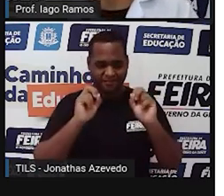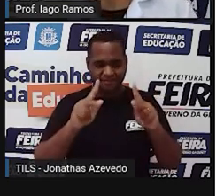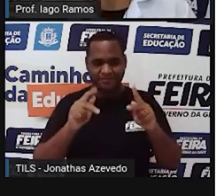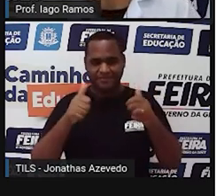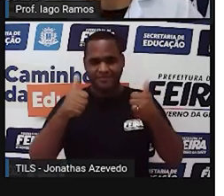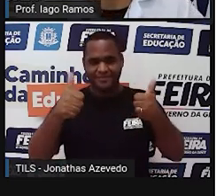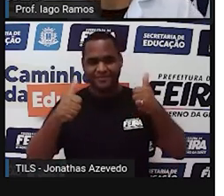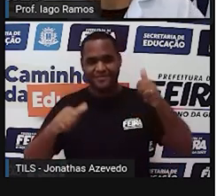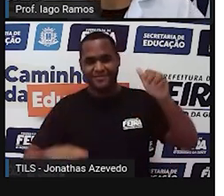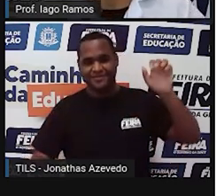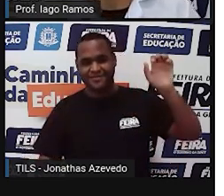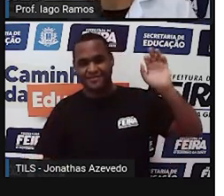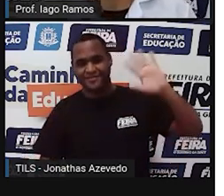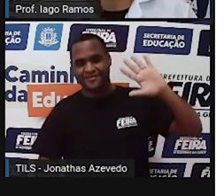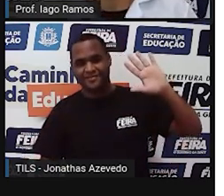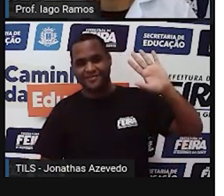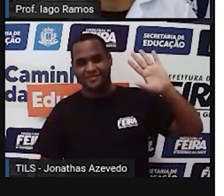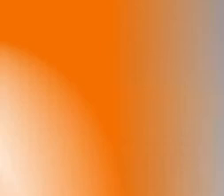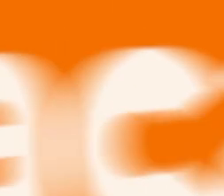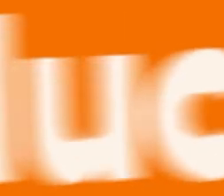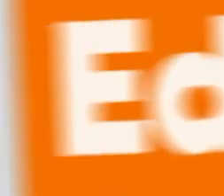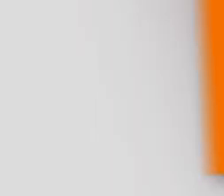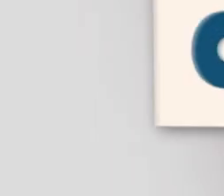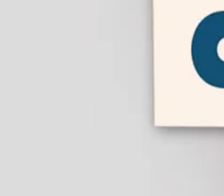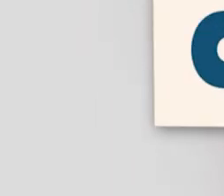Valeu, até a próxima. Bye, bye.